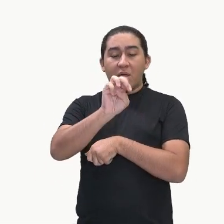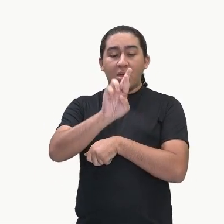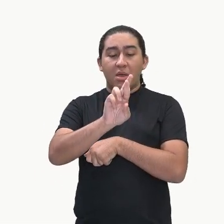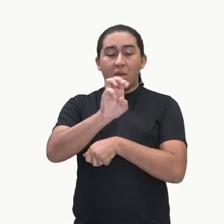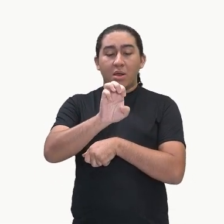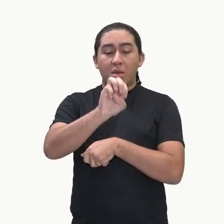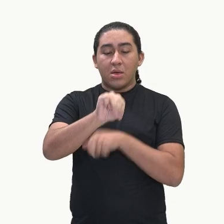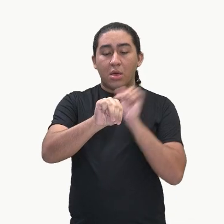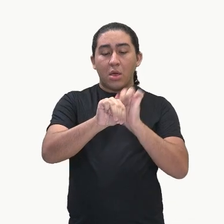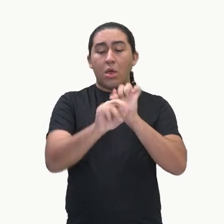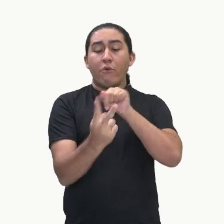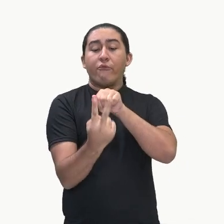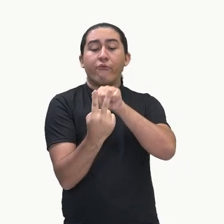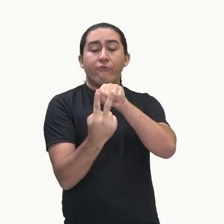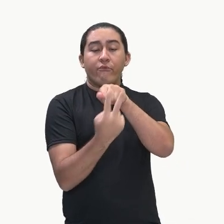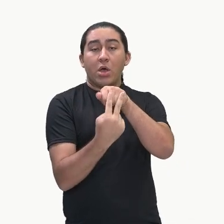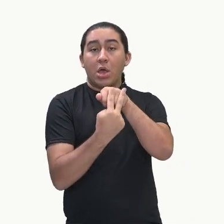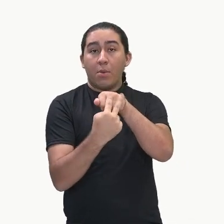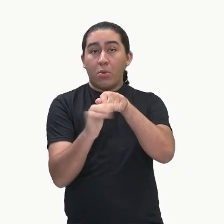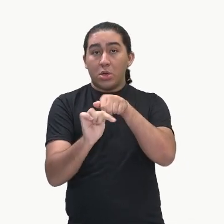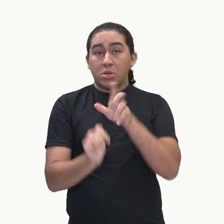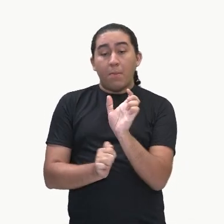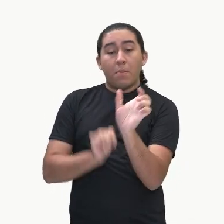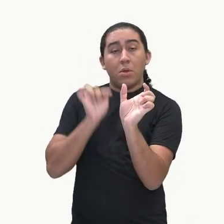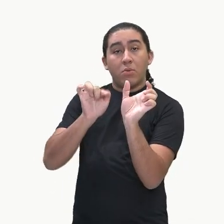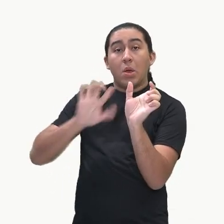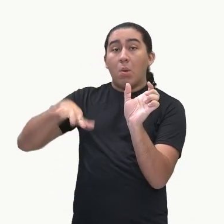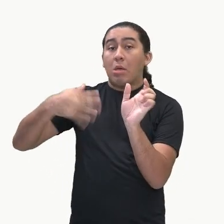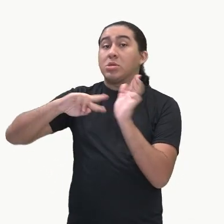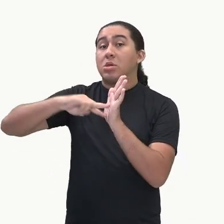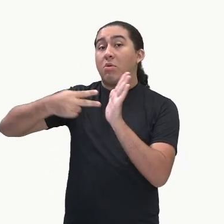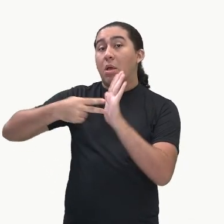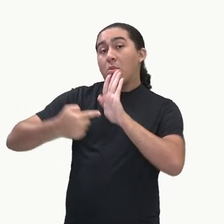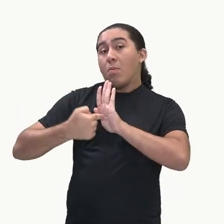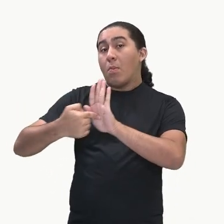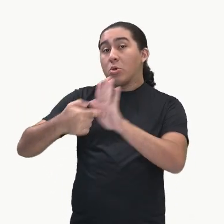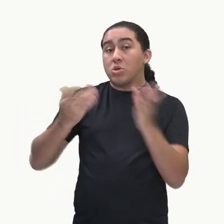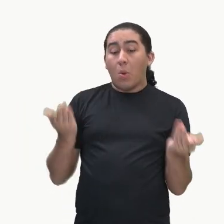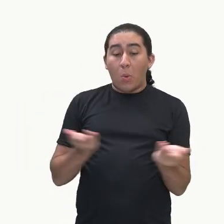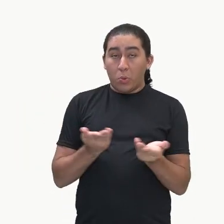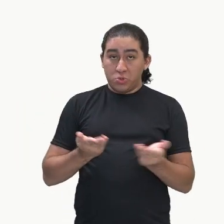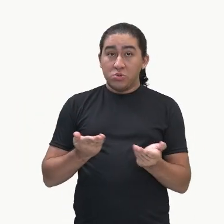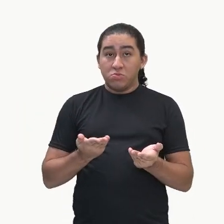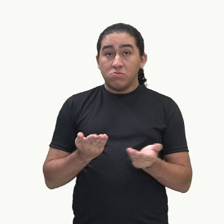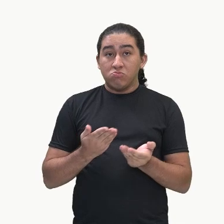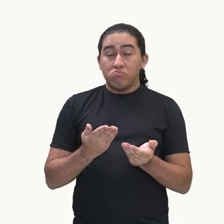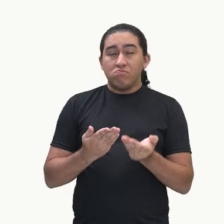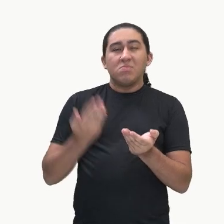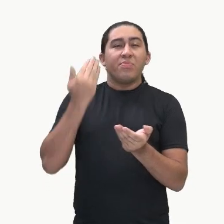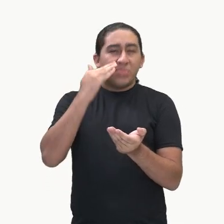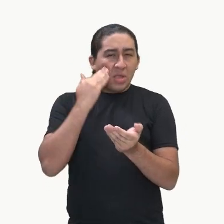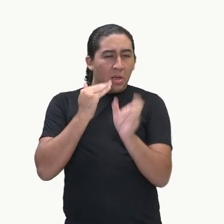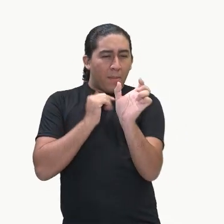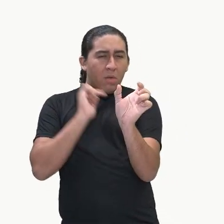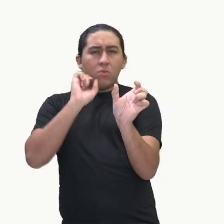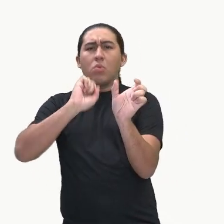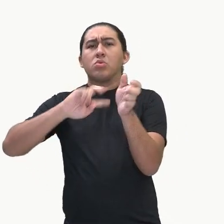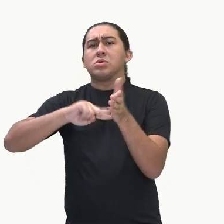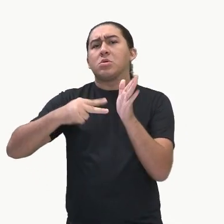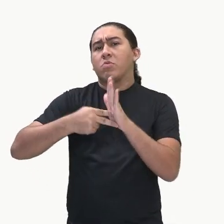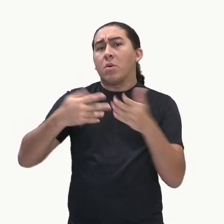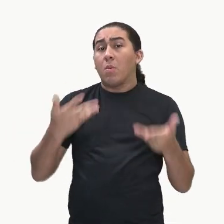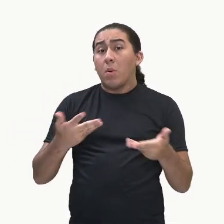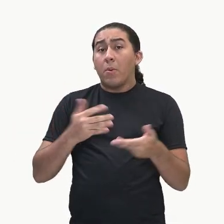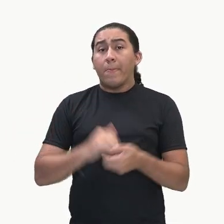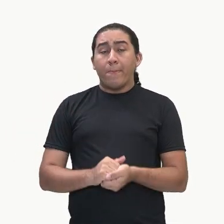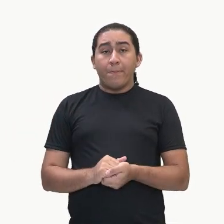Esse verbo sinaliza, a atualidade. O que significa isto? Que